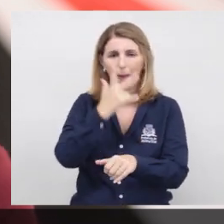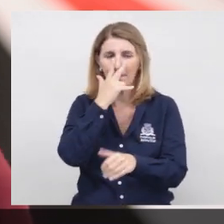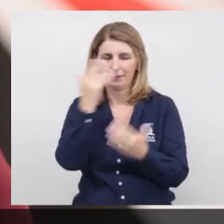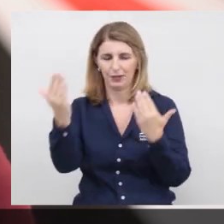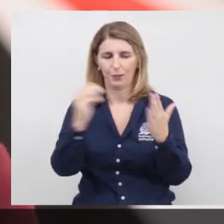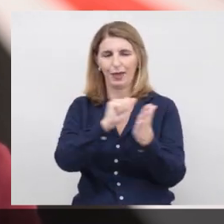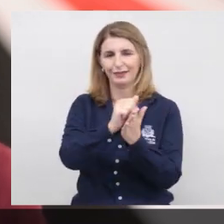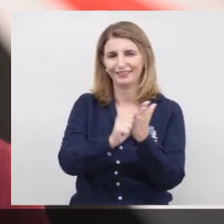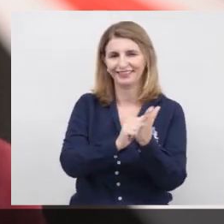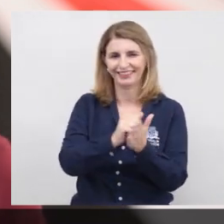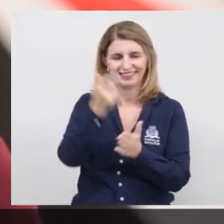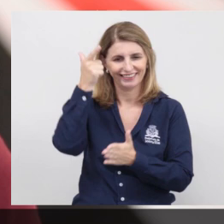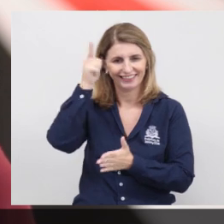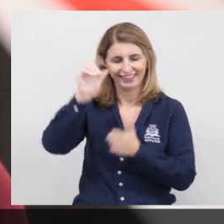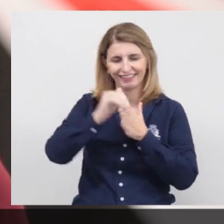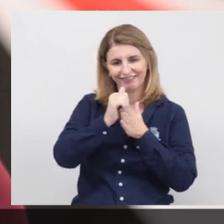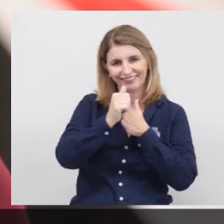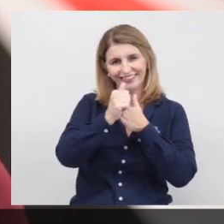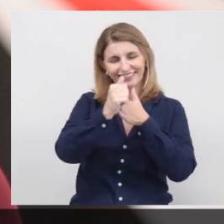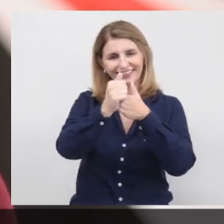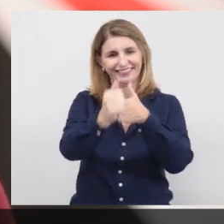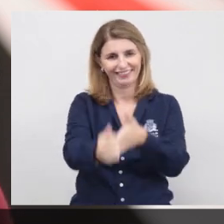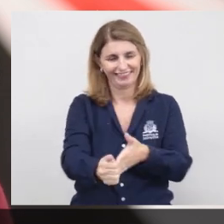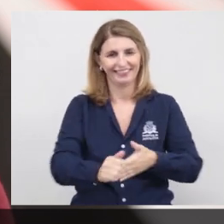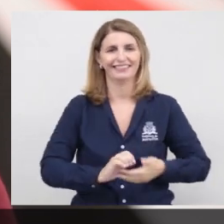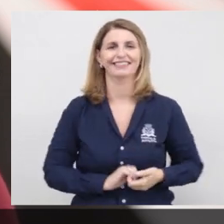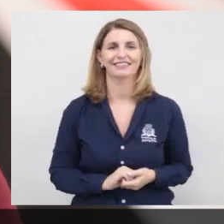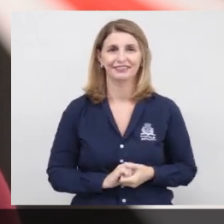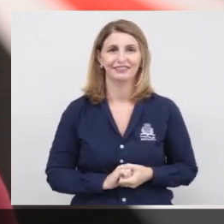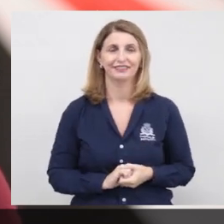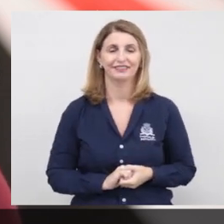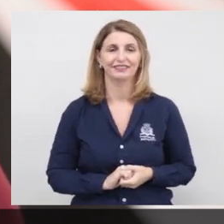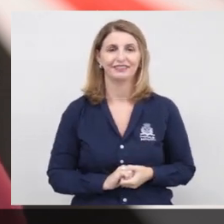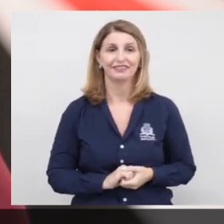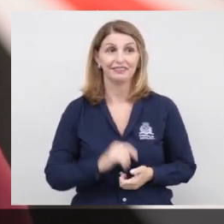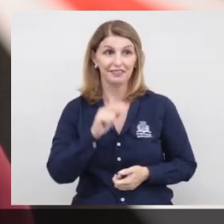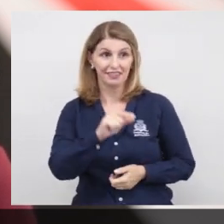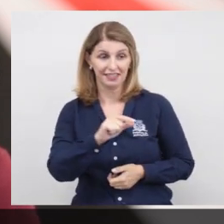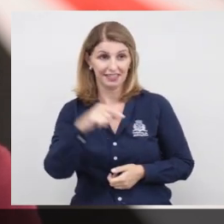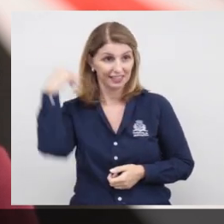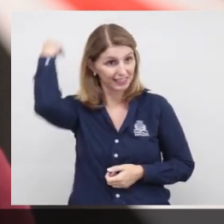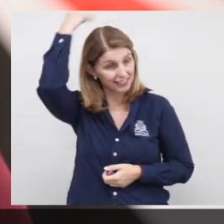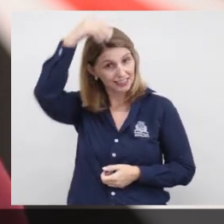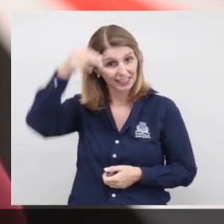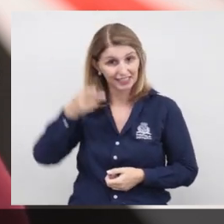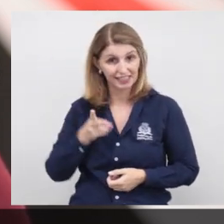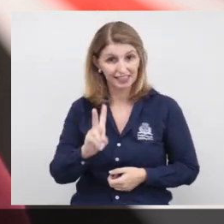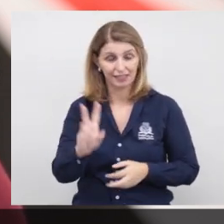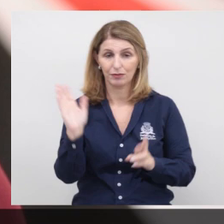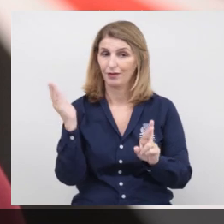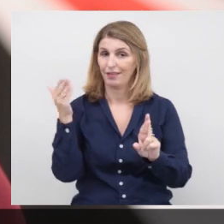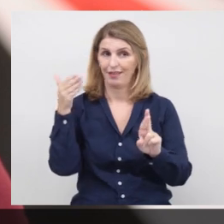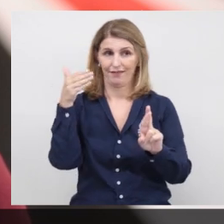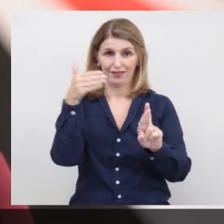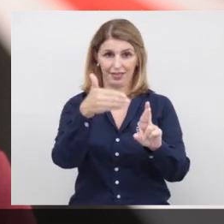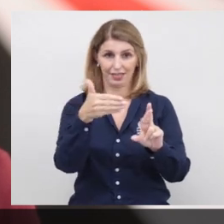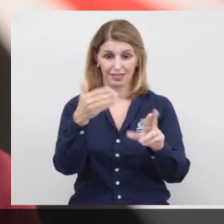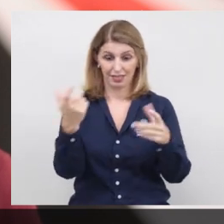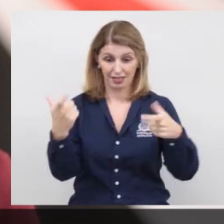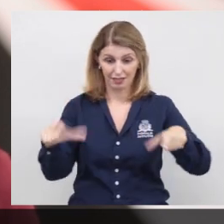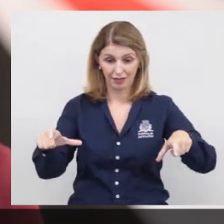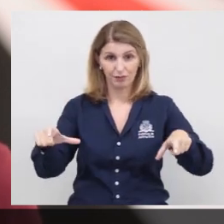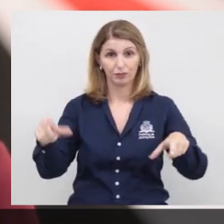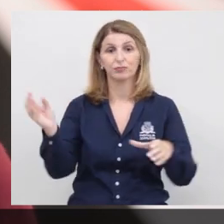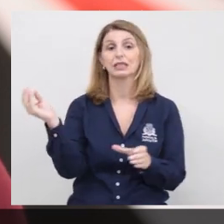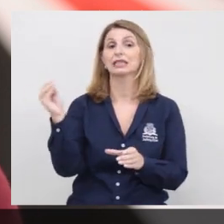o Joinville era um trem de vitórias ele era puxado pelo nardela Ele sempre foi uma referência